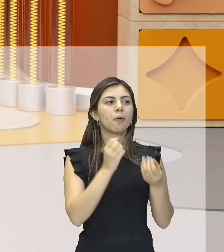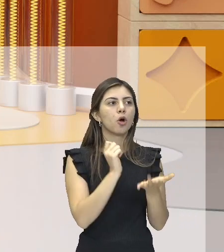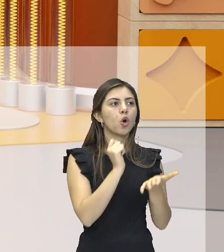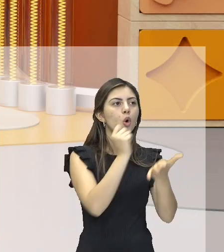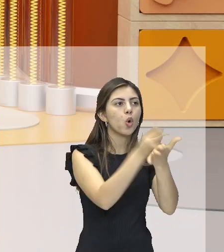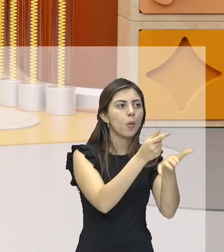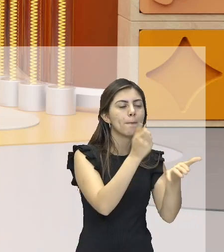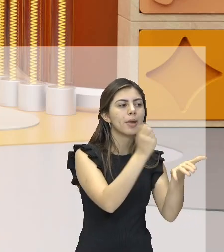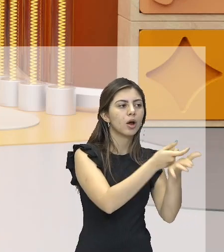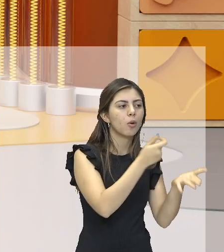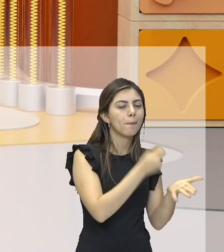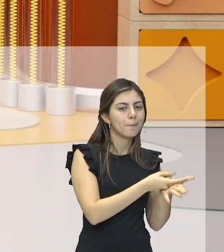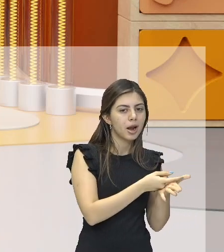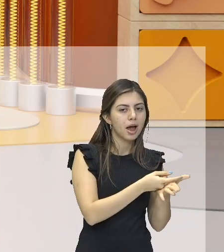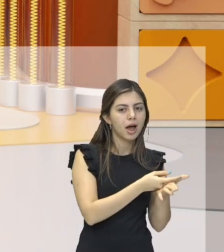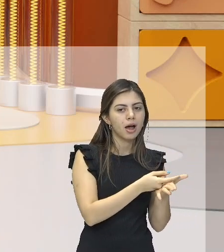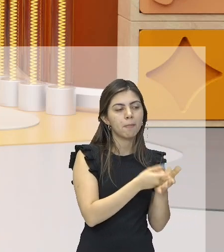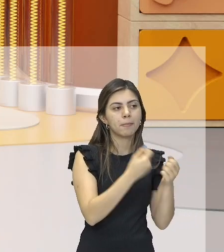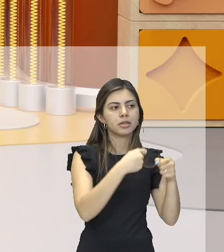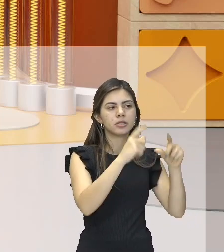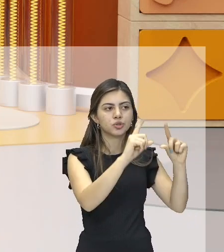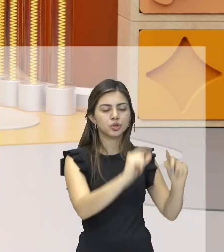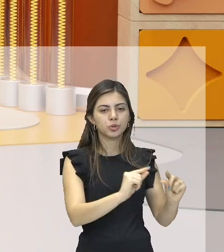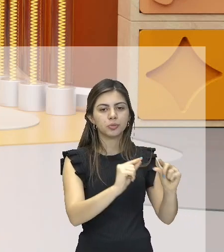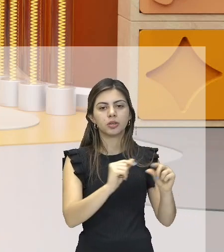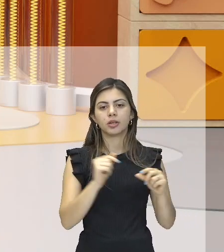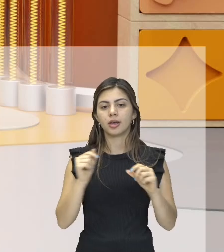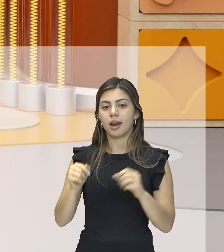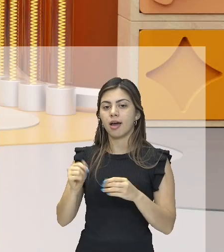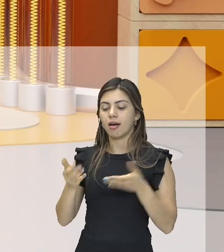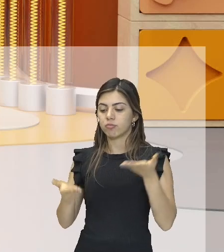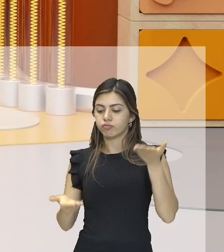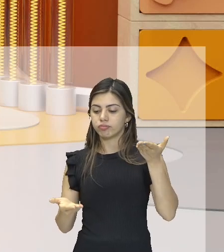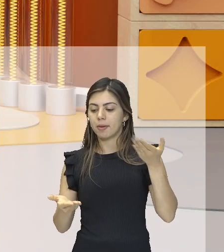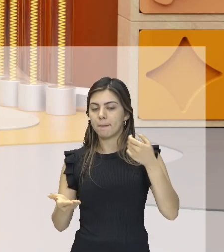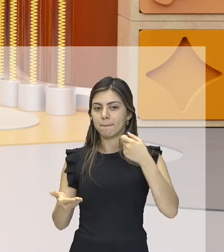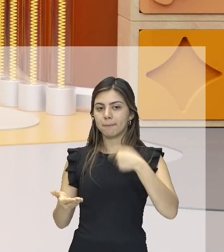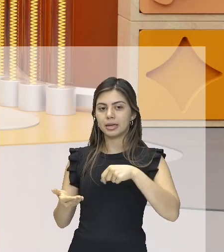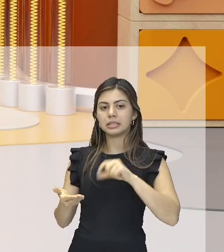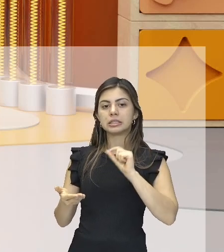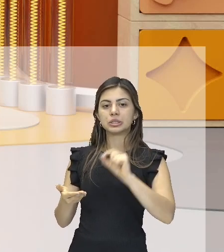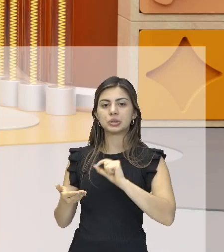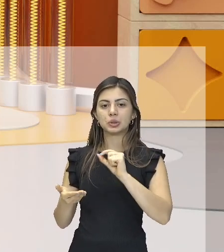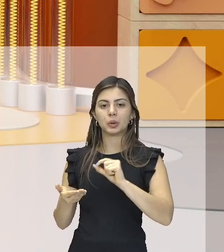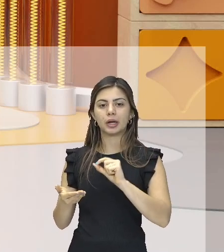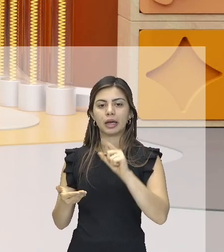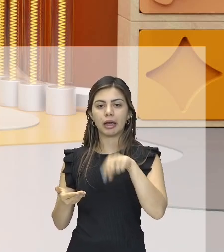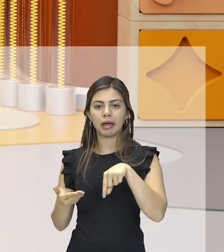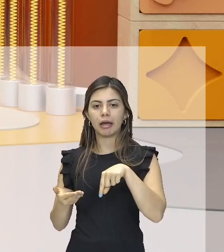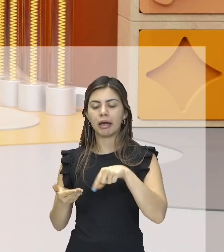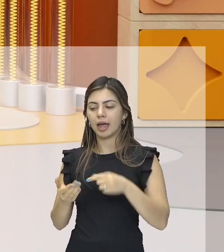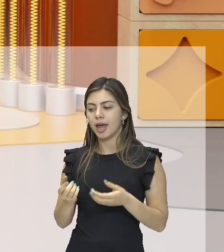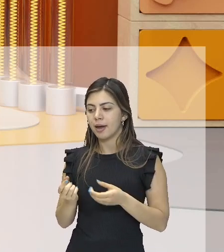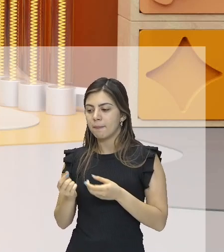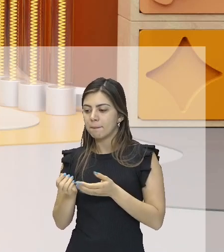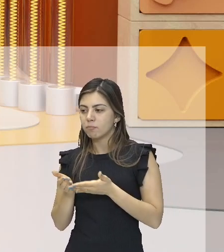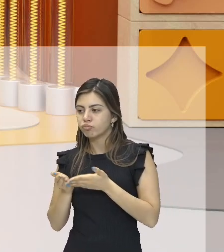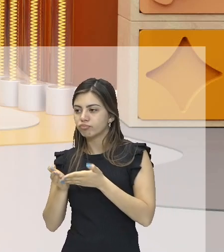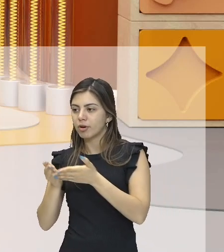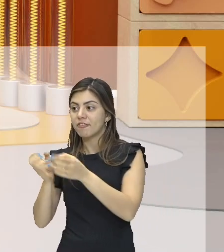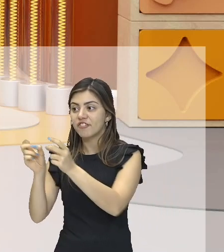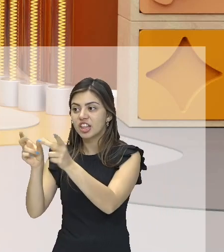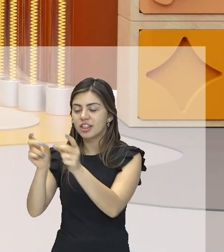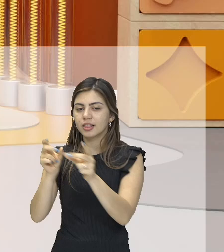e exportação quer dizer que eu vou vender. Então, se eu gastar menos, quer dizer que eu vou economizar. Se